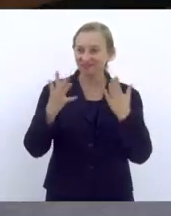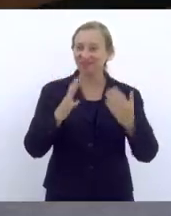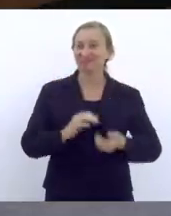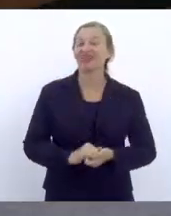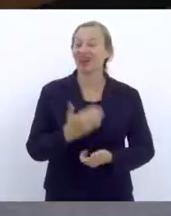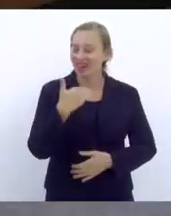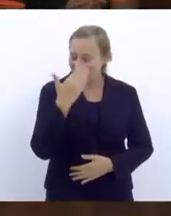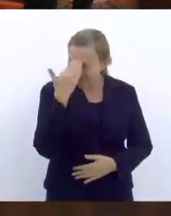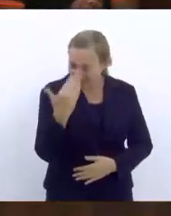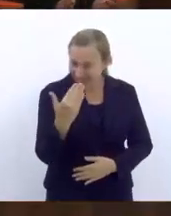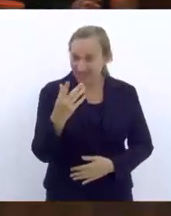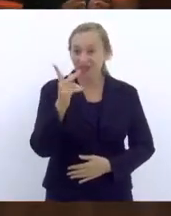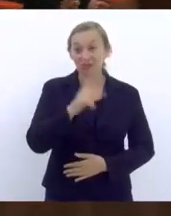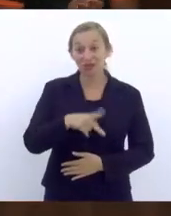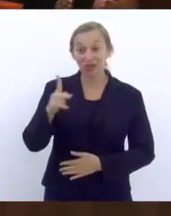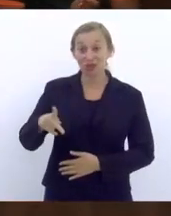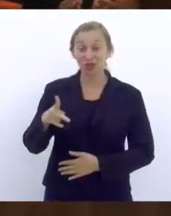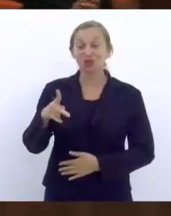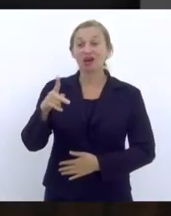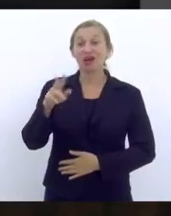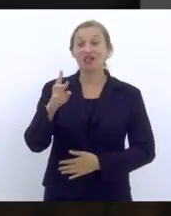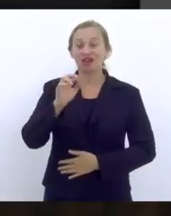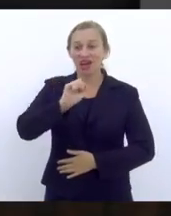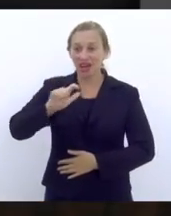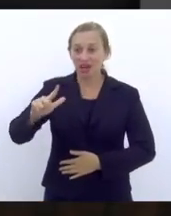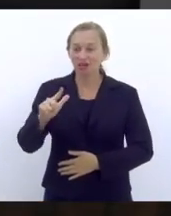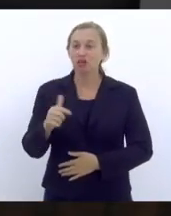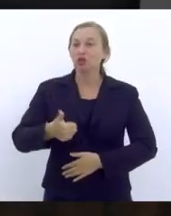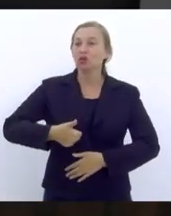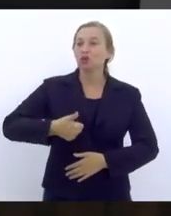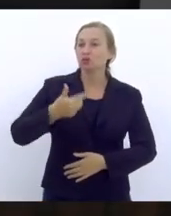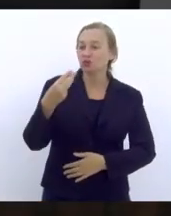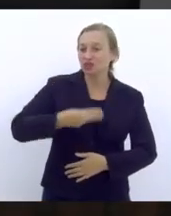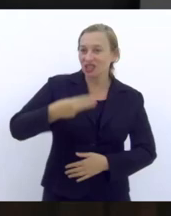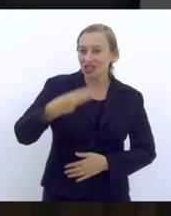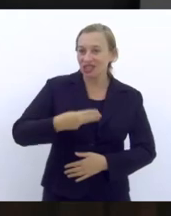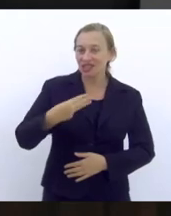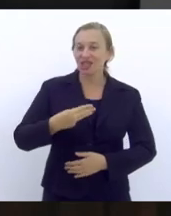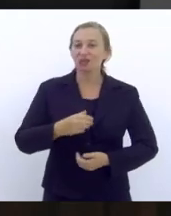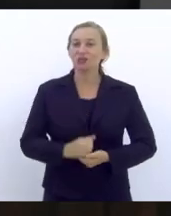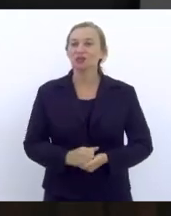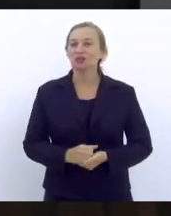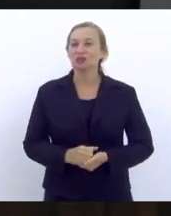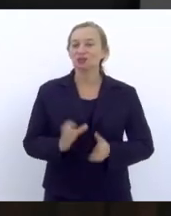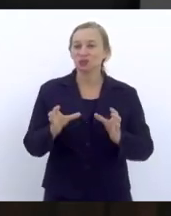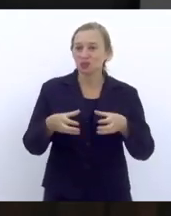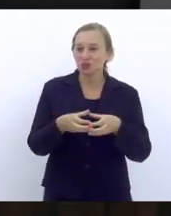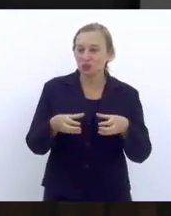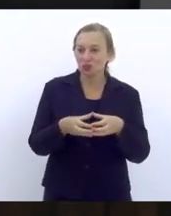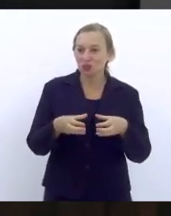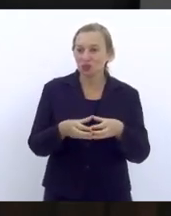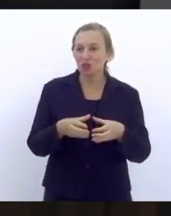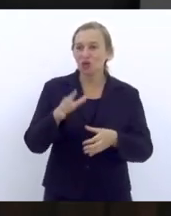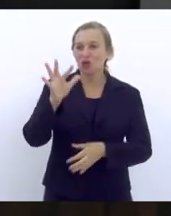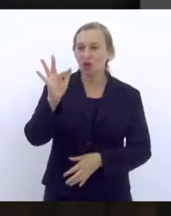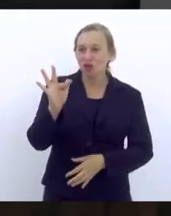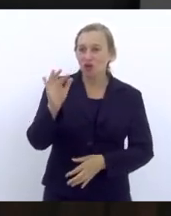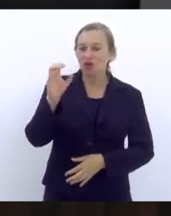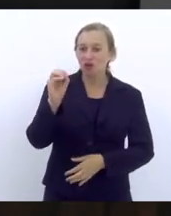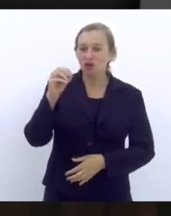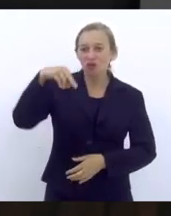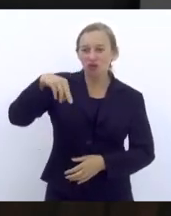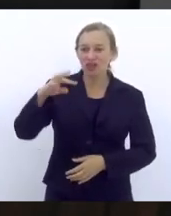Eu que agradeço, pastor Rafael. No terceiro grupo, agraciado, é o Fossatim, conhecido